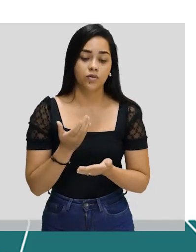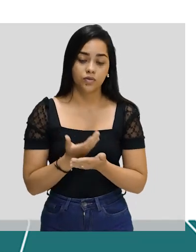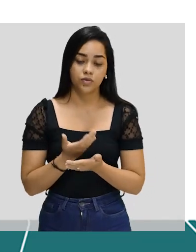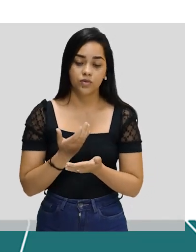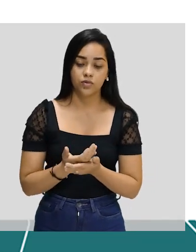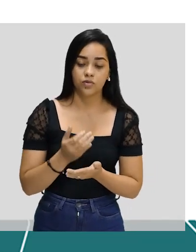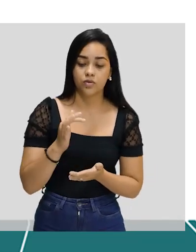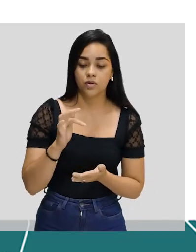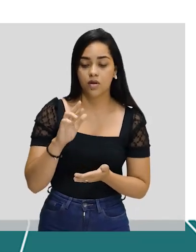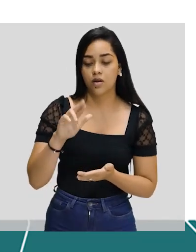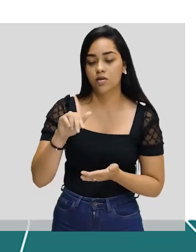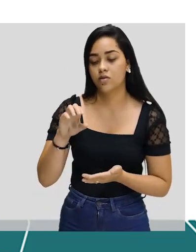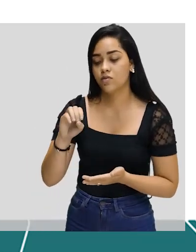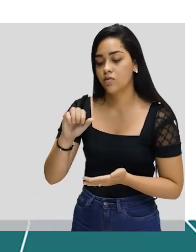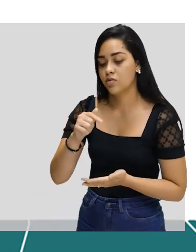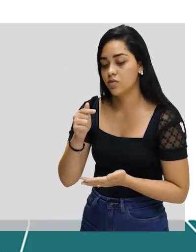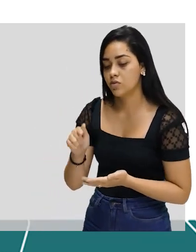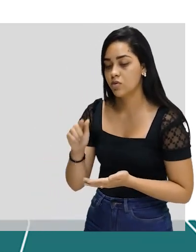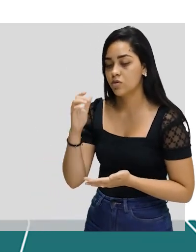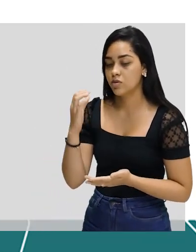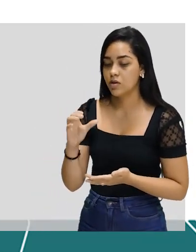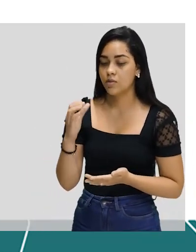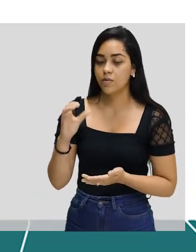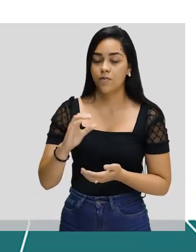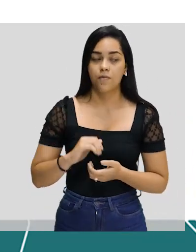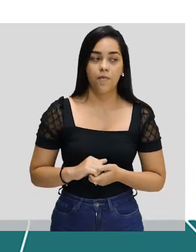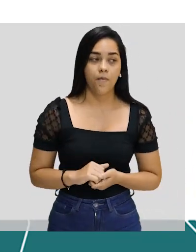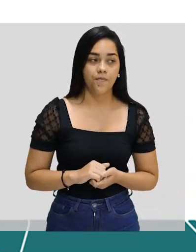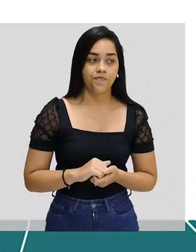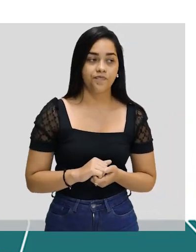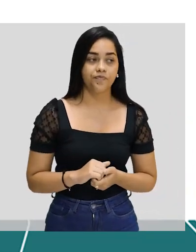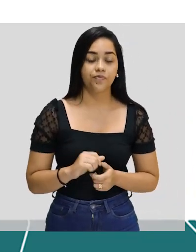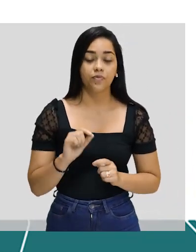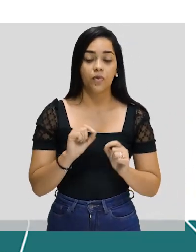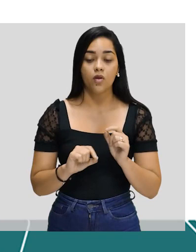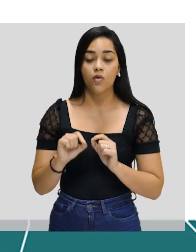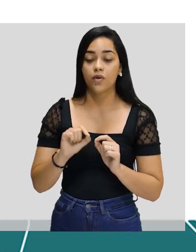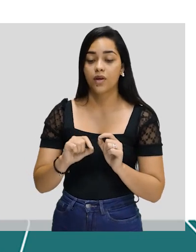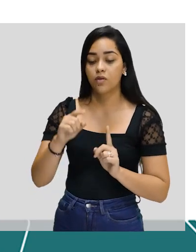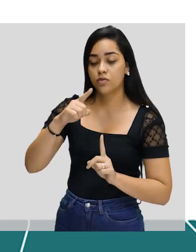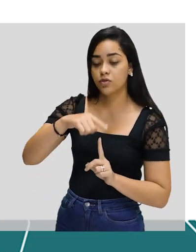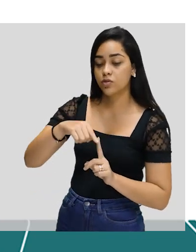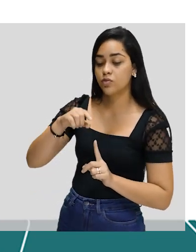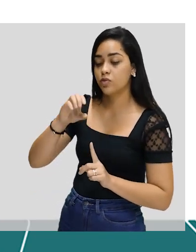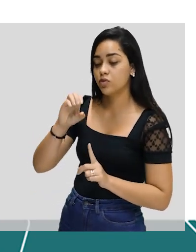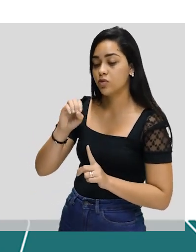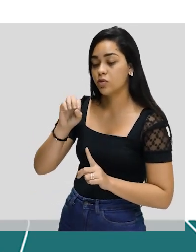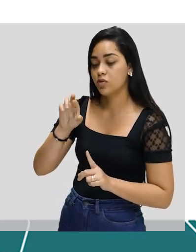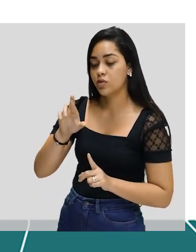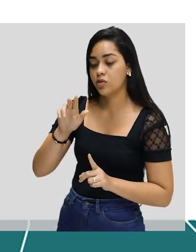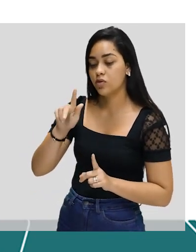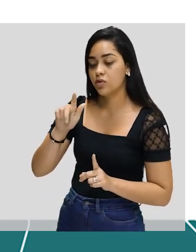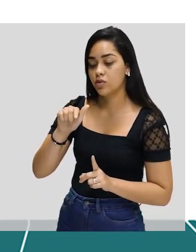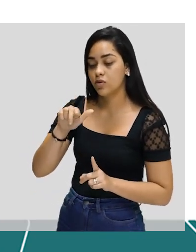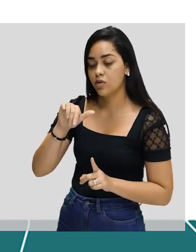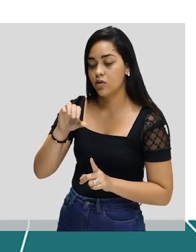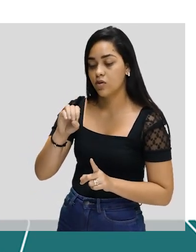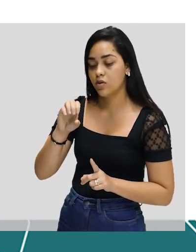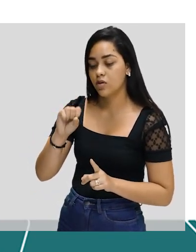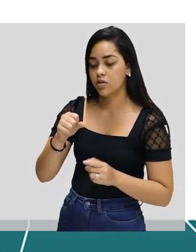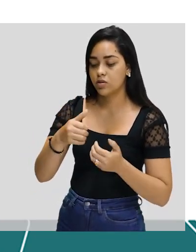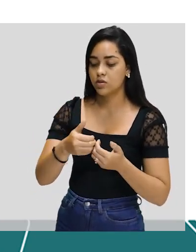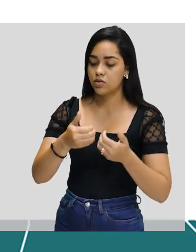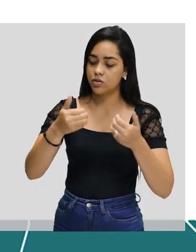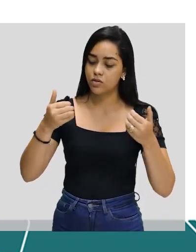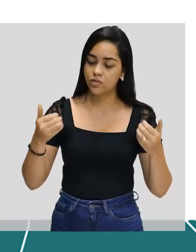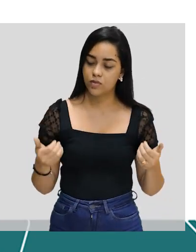das funções orgânicas. Os compostos orgânicos, eles são divididos, eles